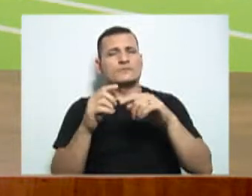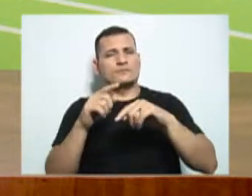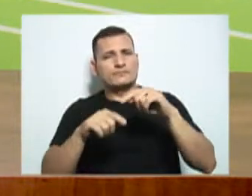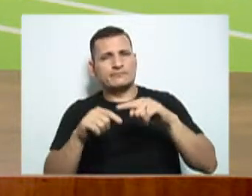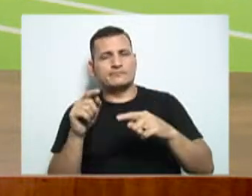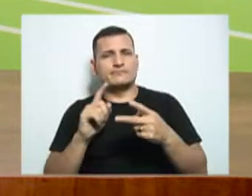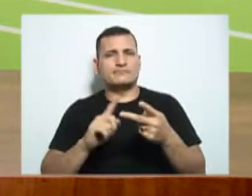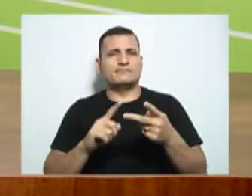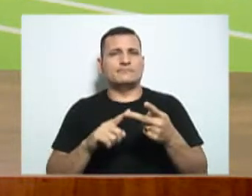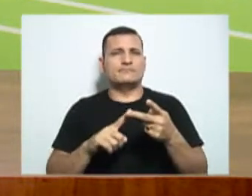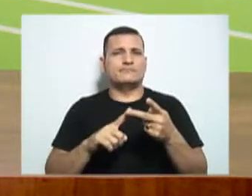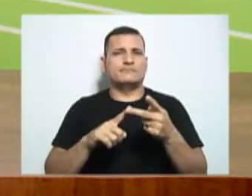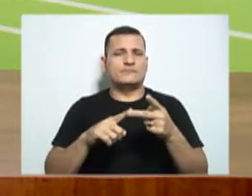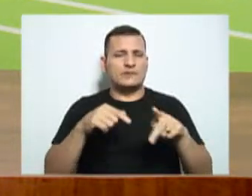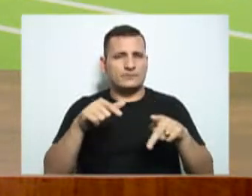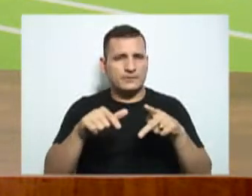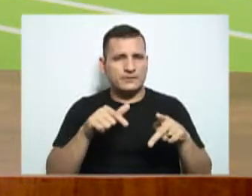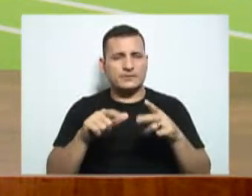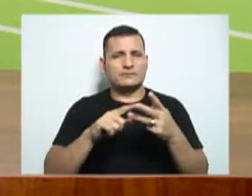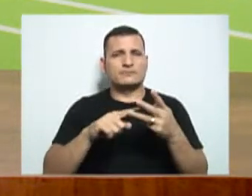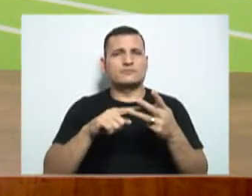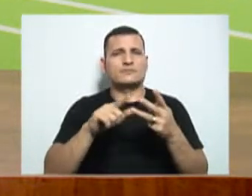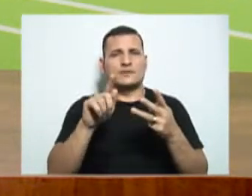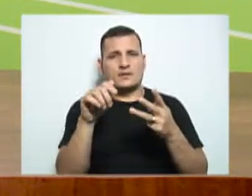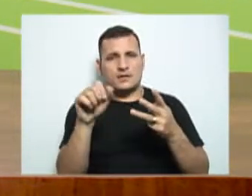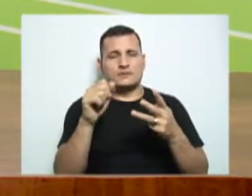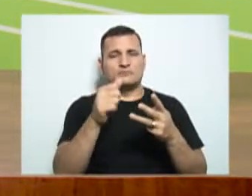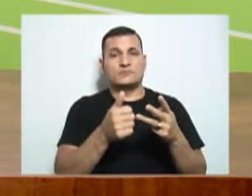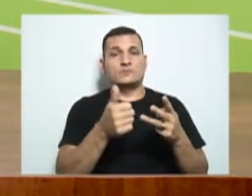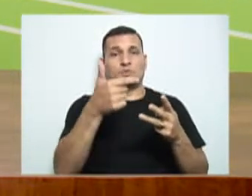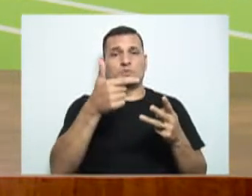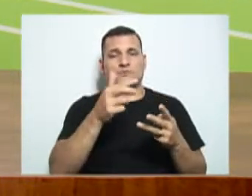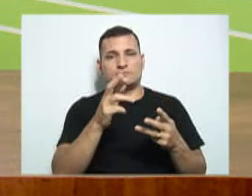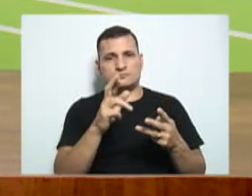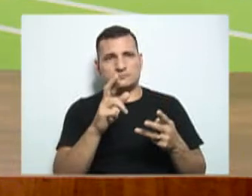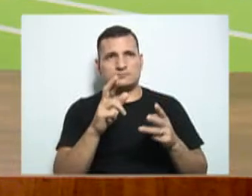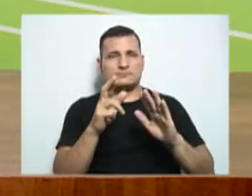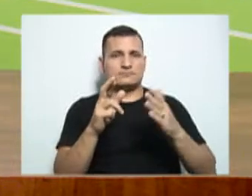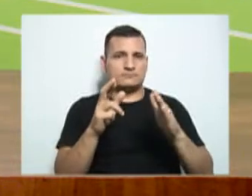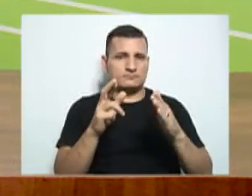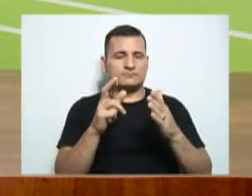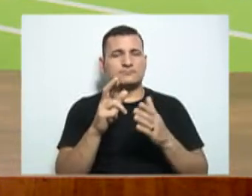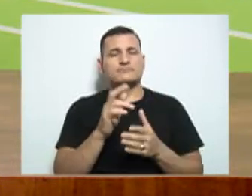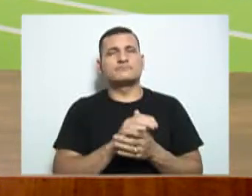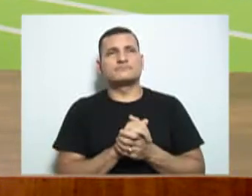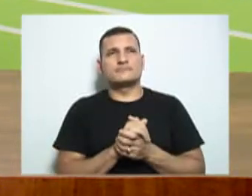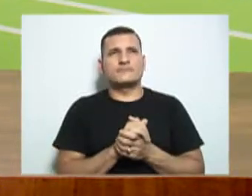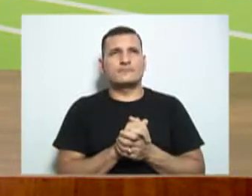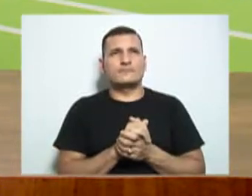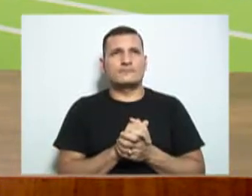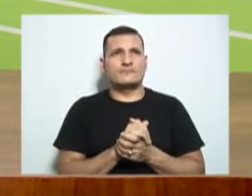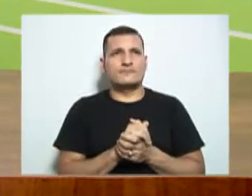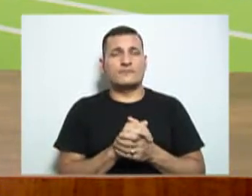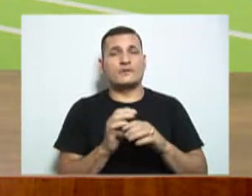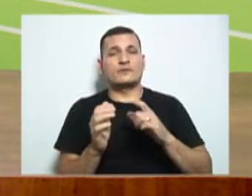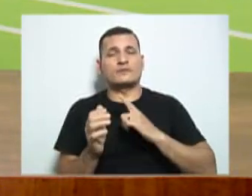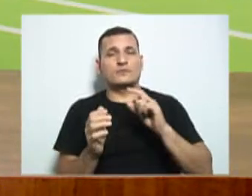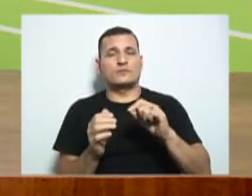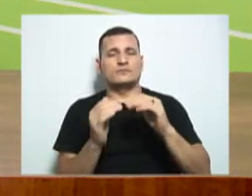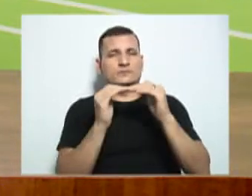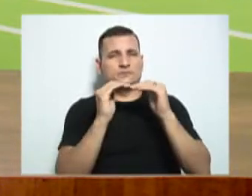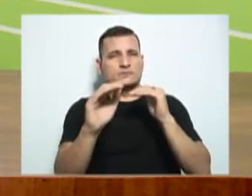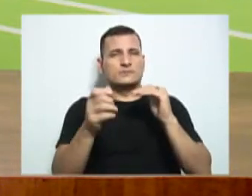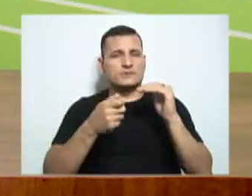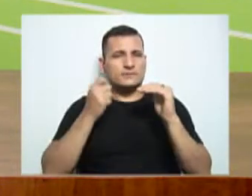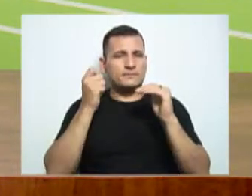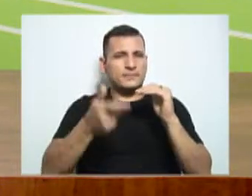de obra, gás, deu em torno de R$12, certo? Por unidade. Aí eu tenho os meus custos fixos.